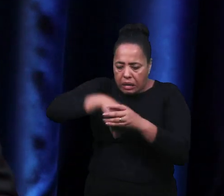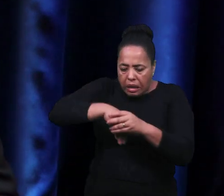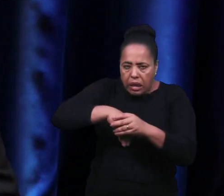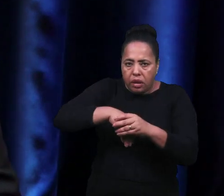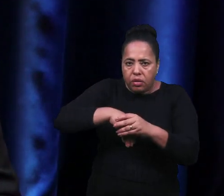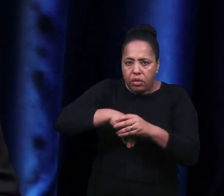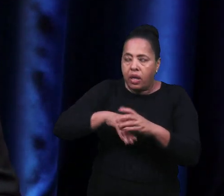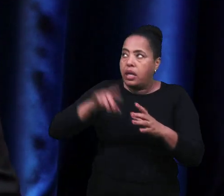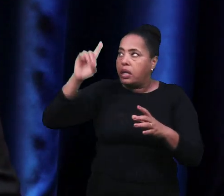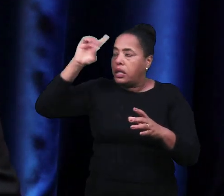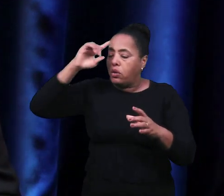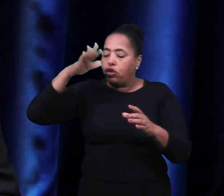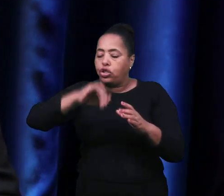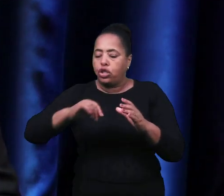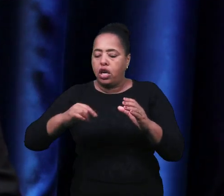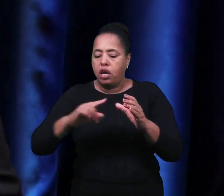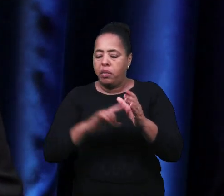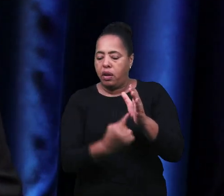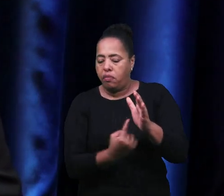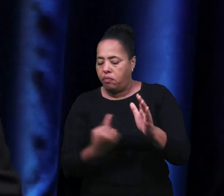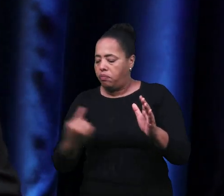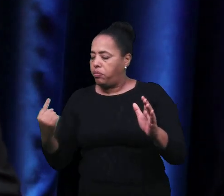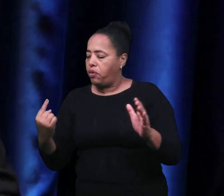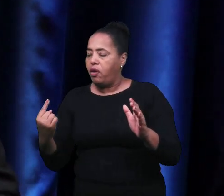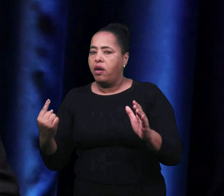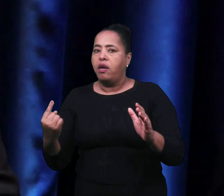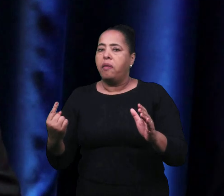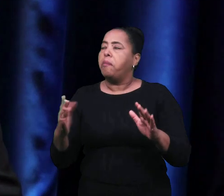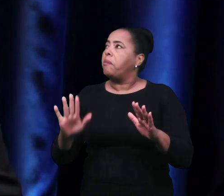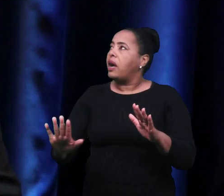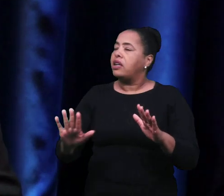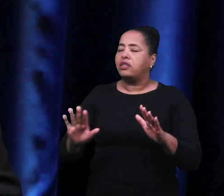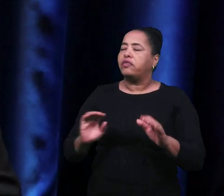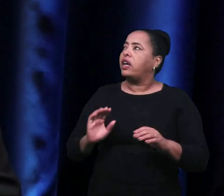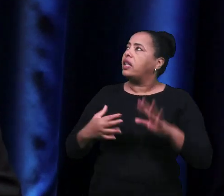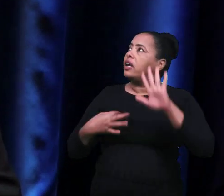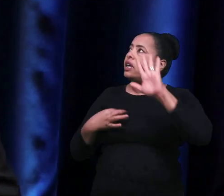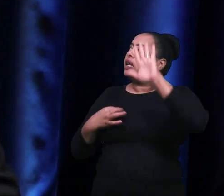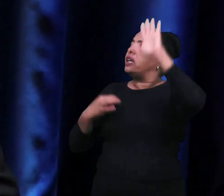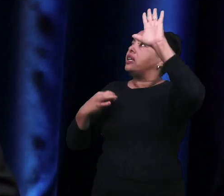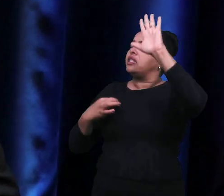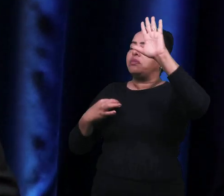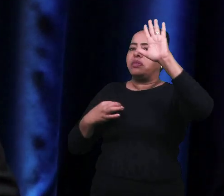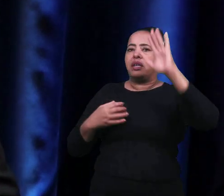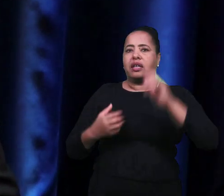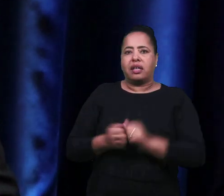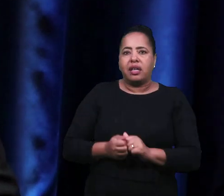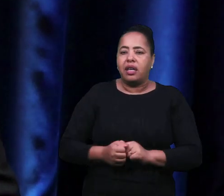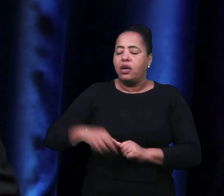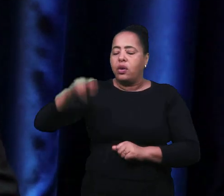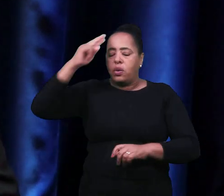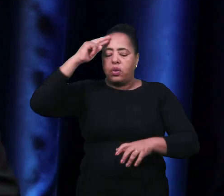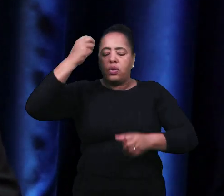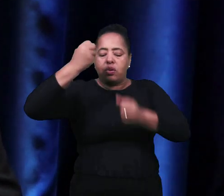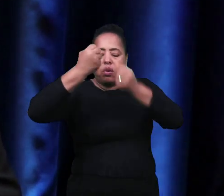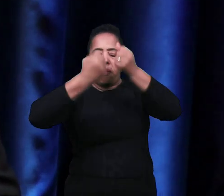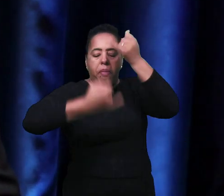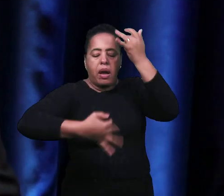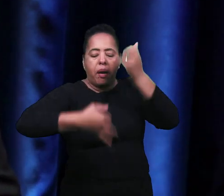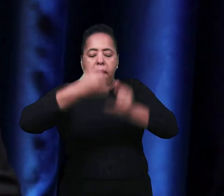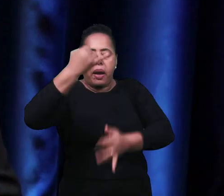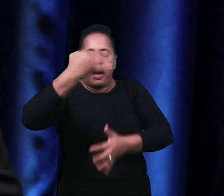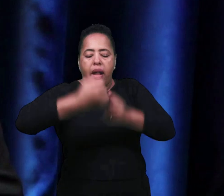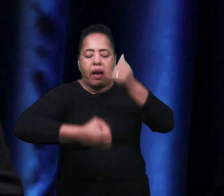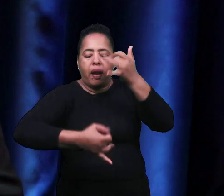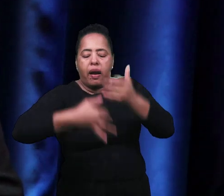sai para fora. Mas quando o homem diz, eis-me aqui, o Senhor começa a descortinar diante dele todo o seu